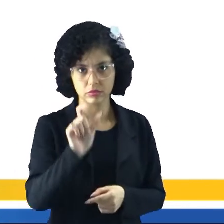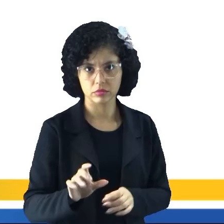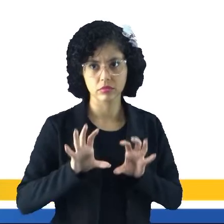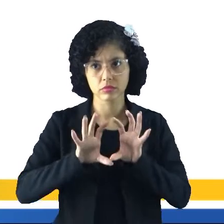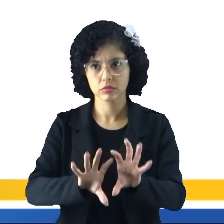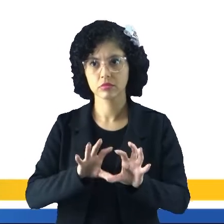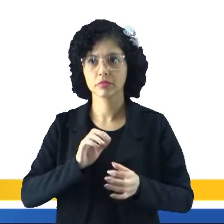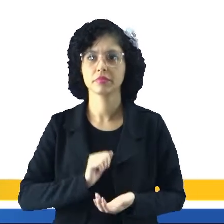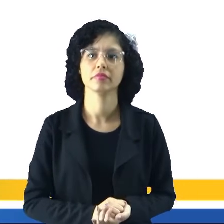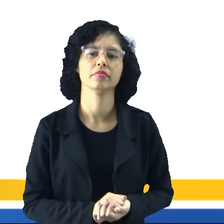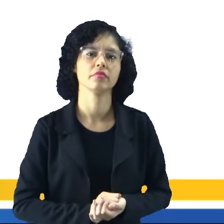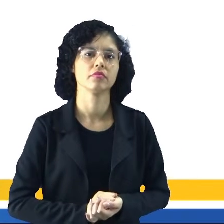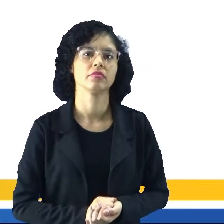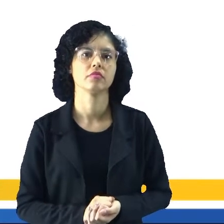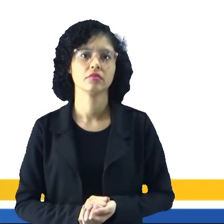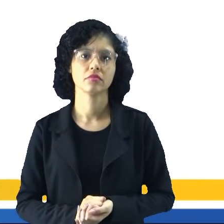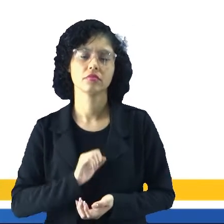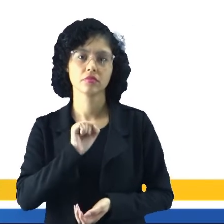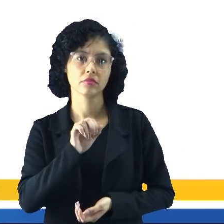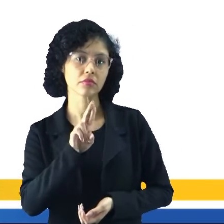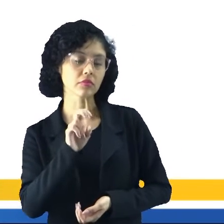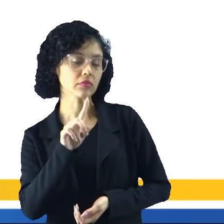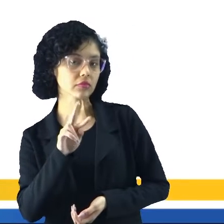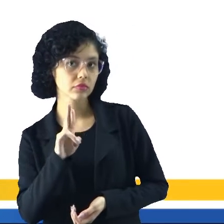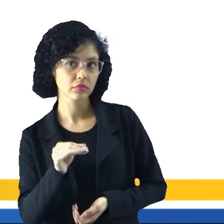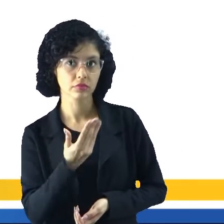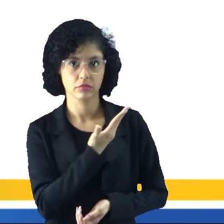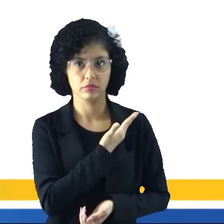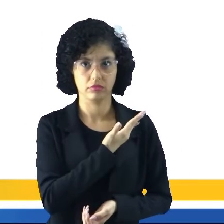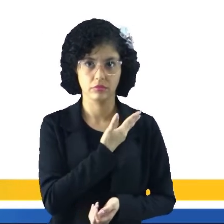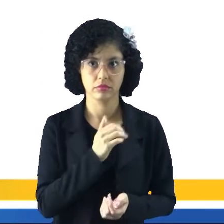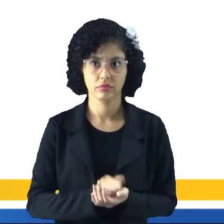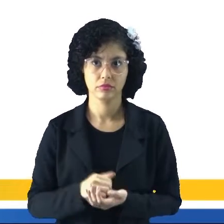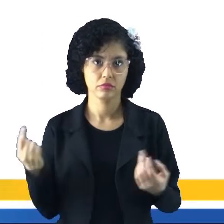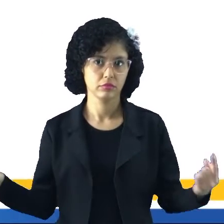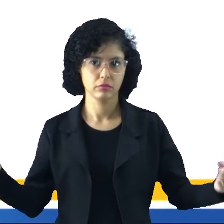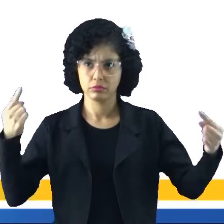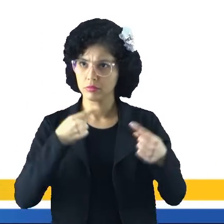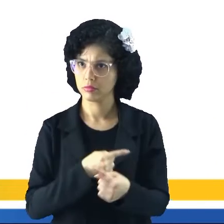né? Então, ela com a Susanita, apesar de serem amigas, ela